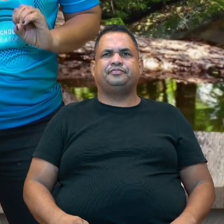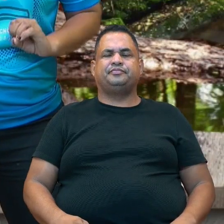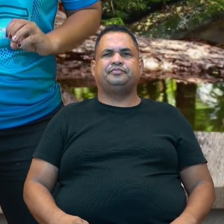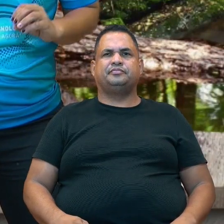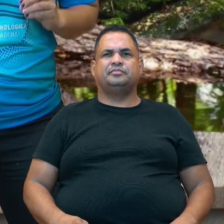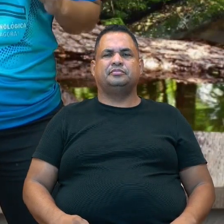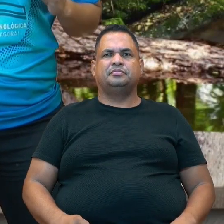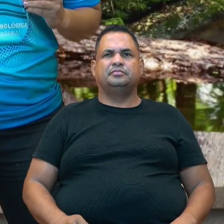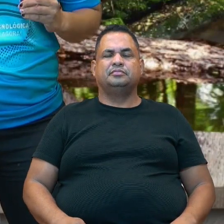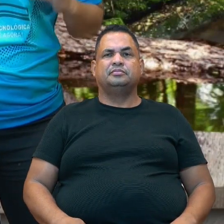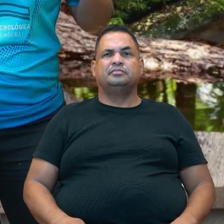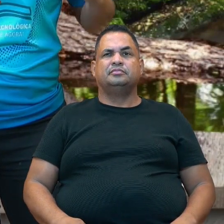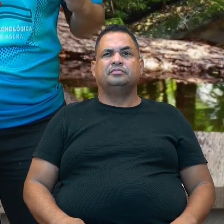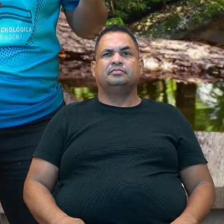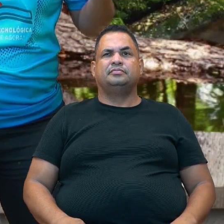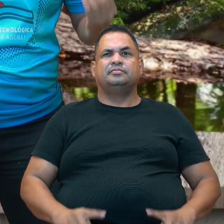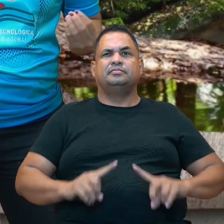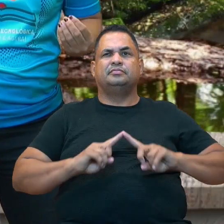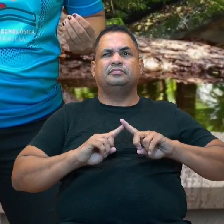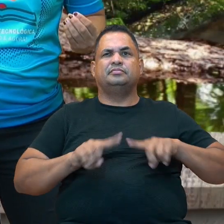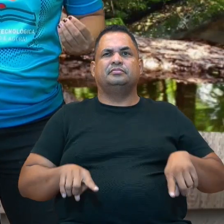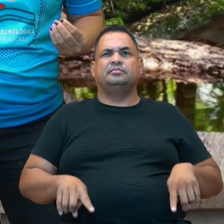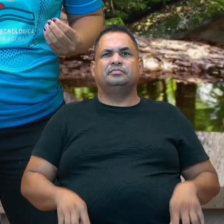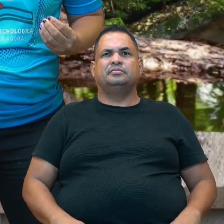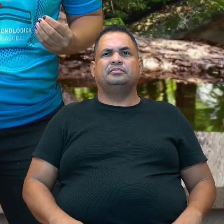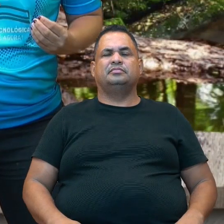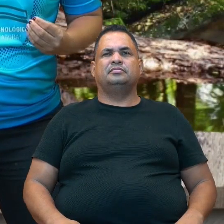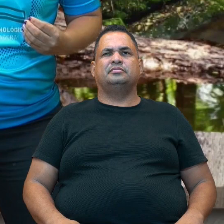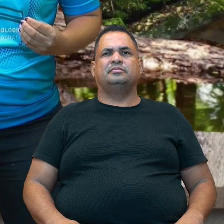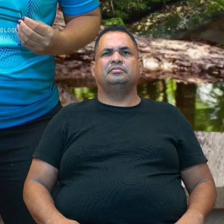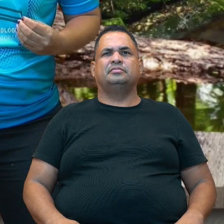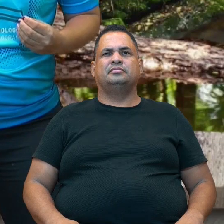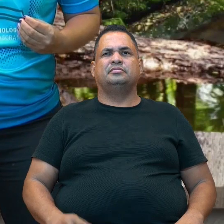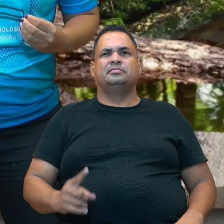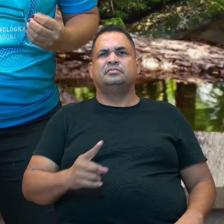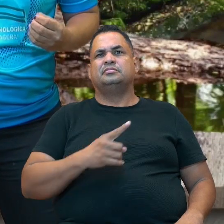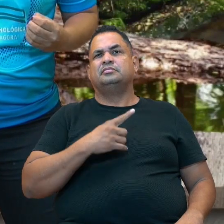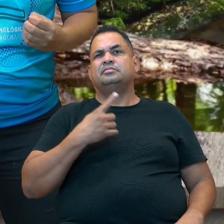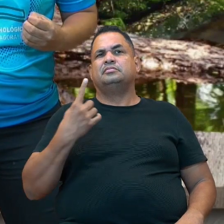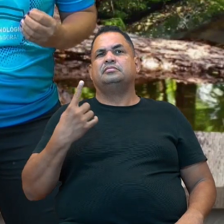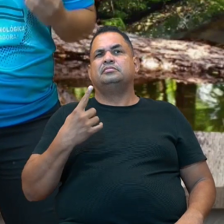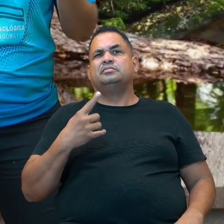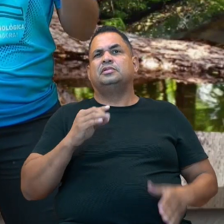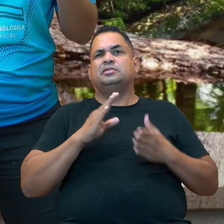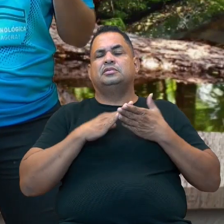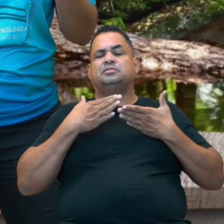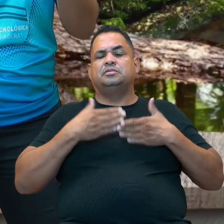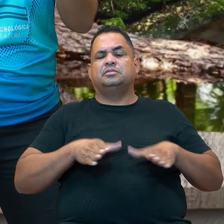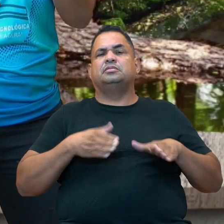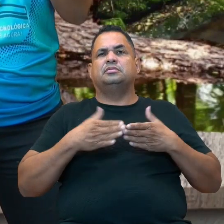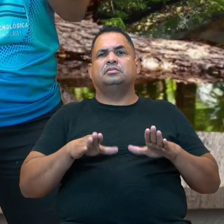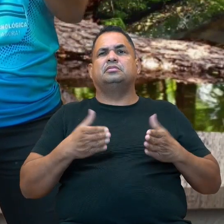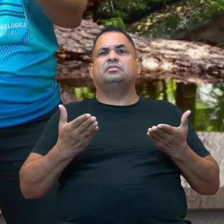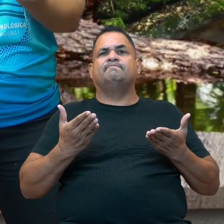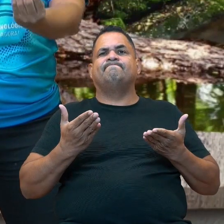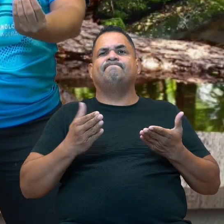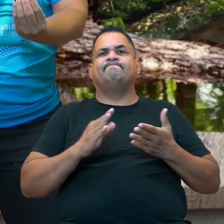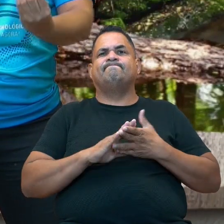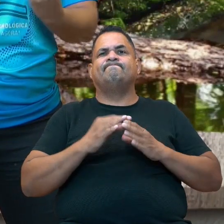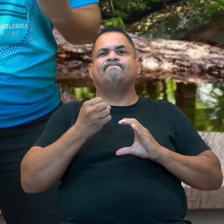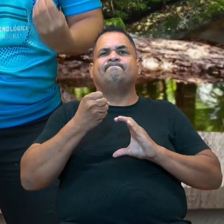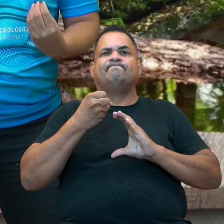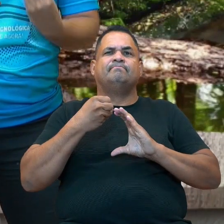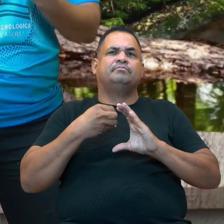lagartixa. Porém, contudo, todavia, a gente está falando aqui de processo reprodutivo. Para se